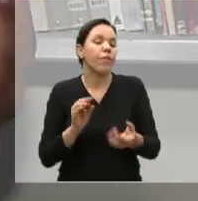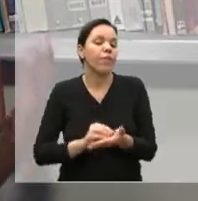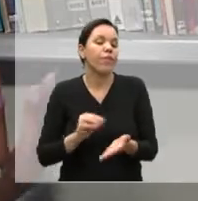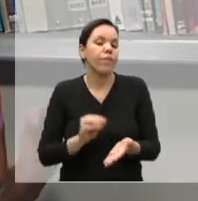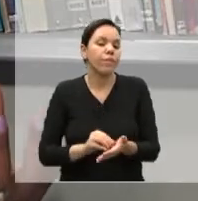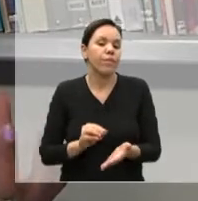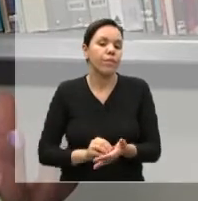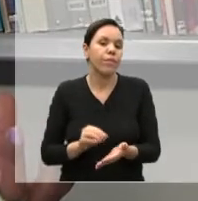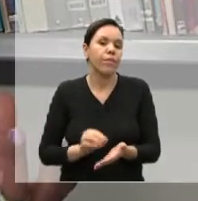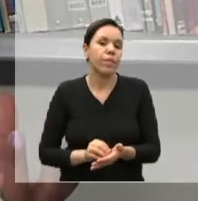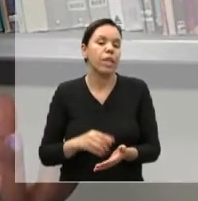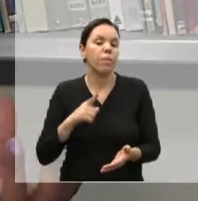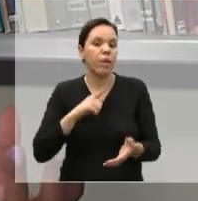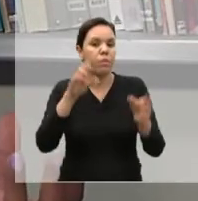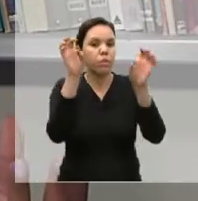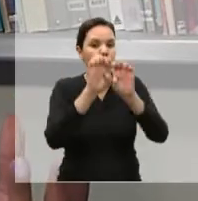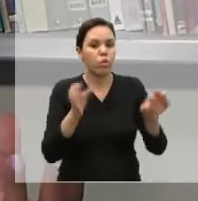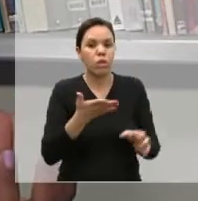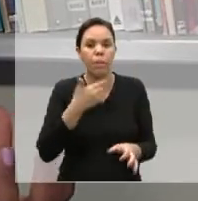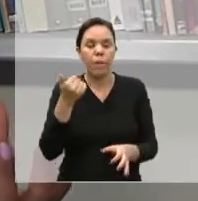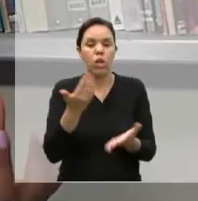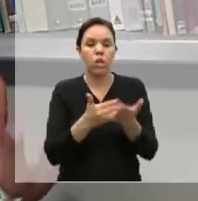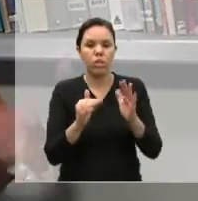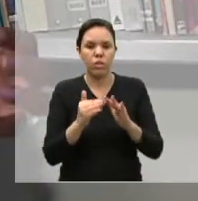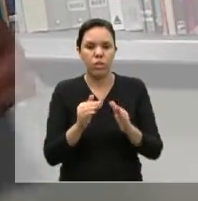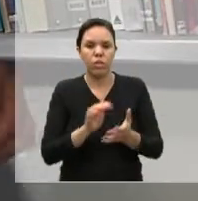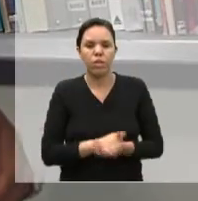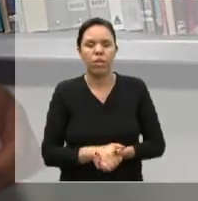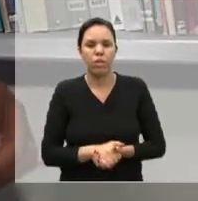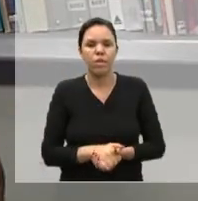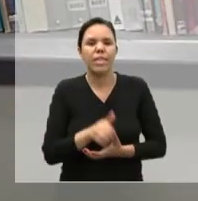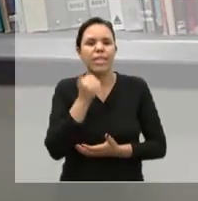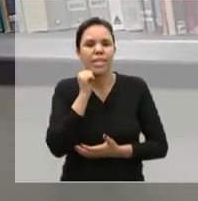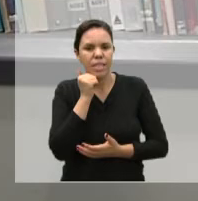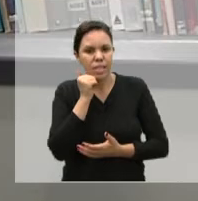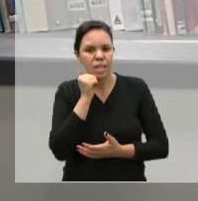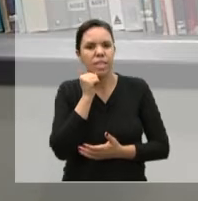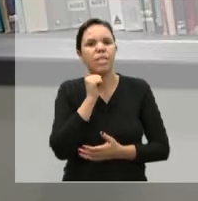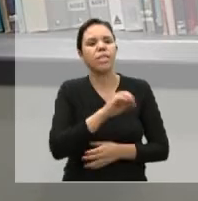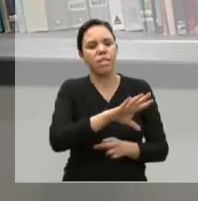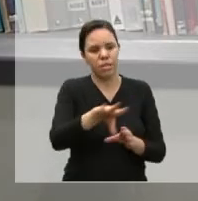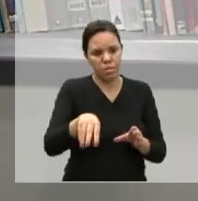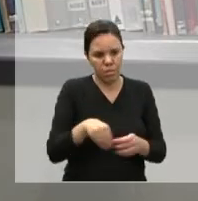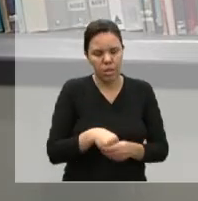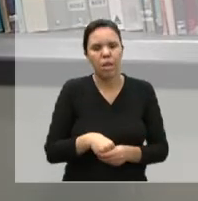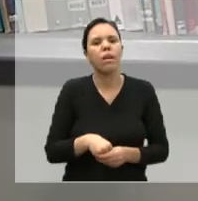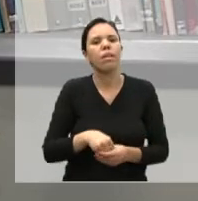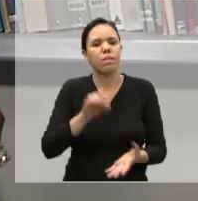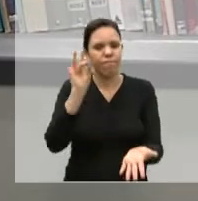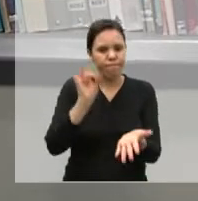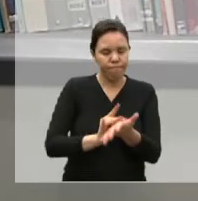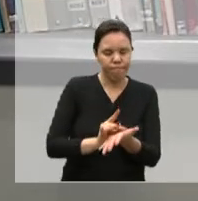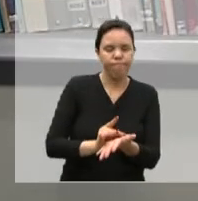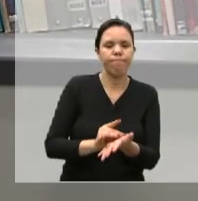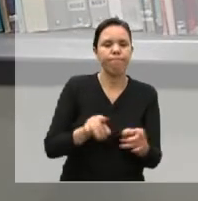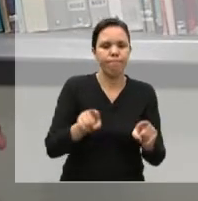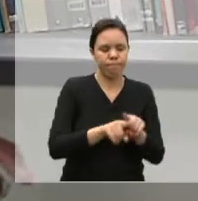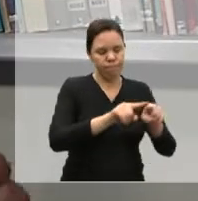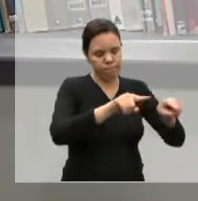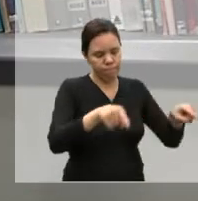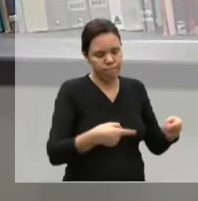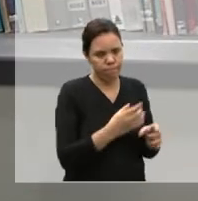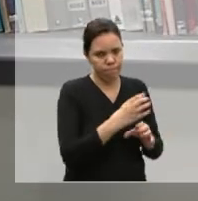vezes, falta também uma estrutura melhor nas escolas para que a ciência seja aplicada de fato, né, Anne? Também laboratórios